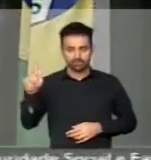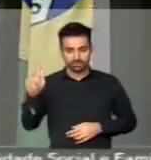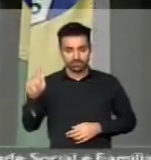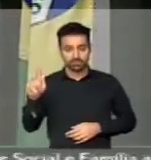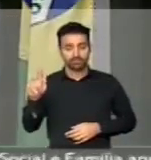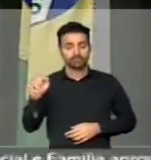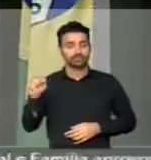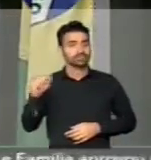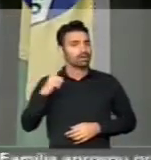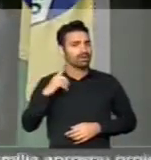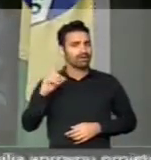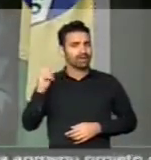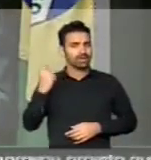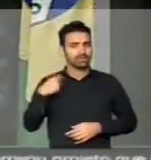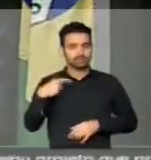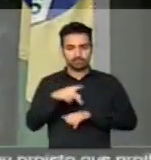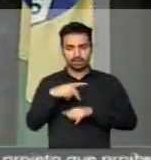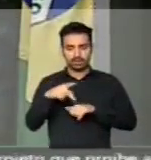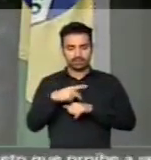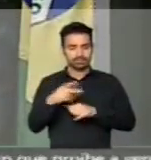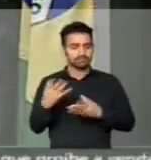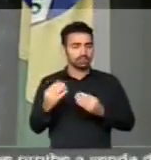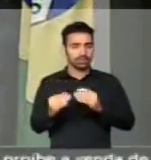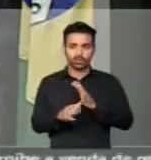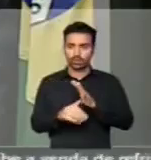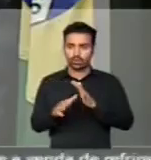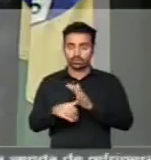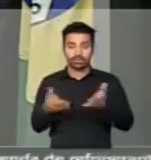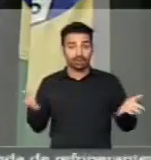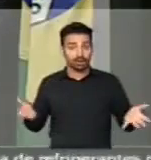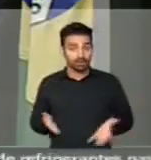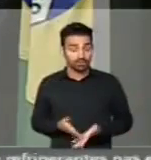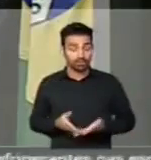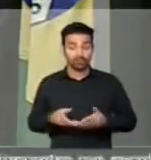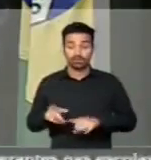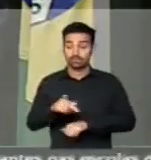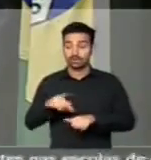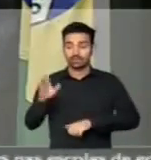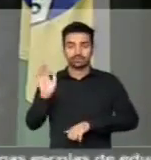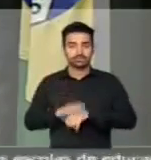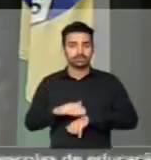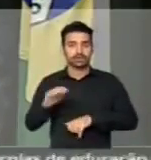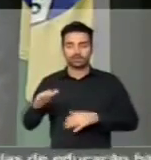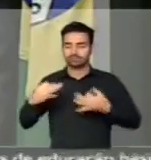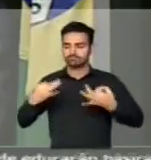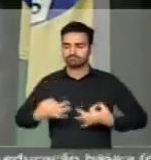extremamente corrupto passou a ser considerado um dos mais honestos no mundo,